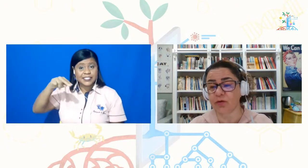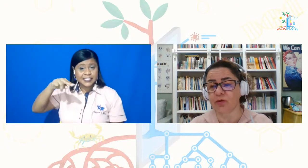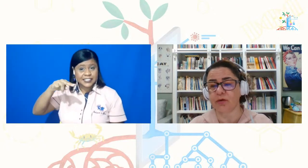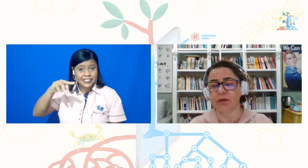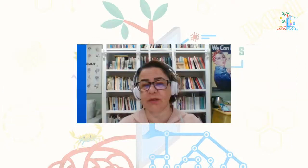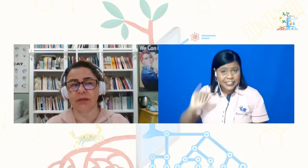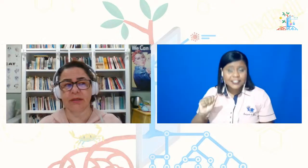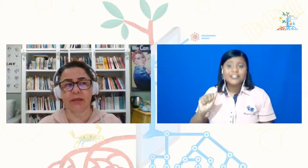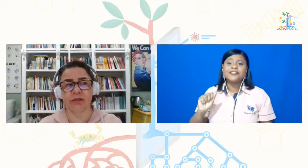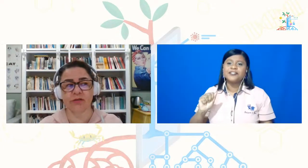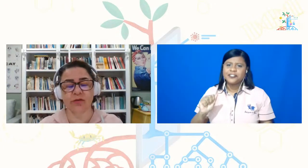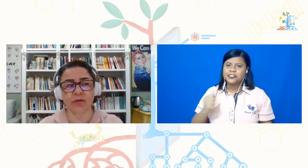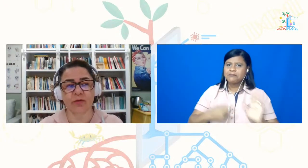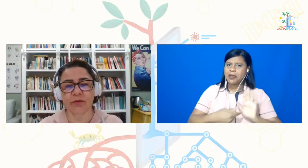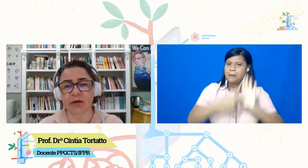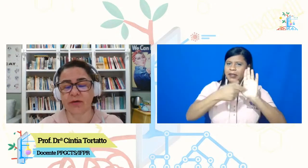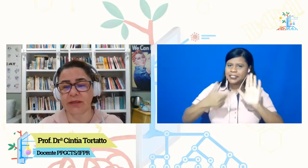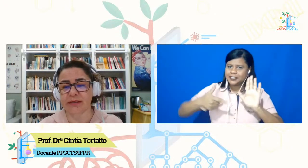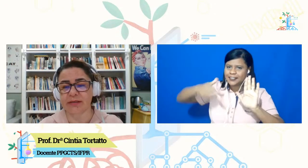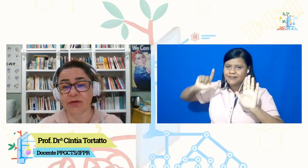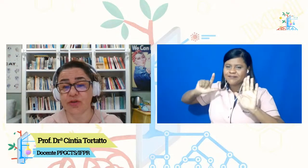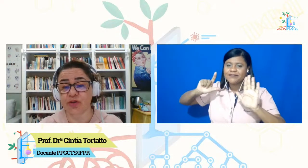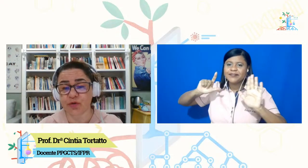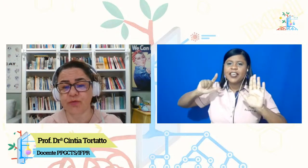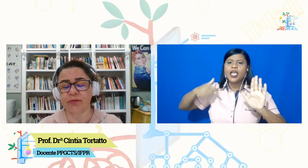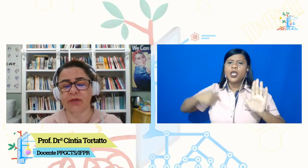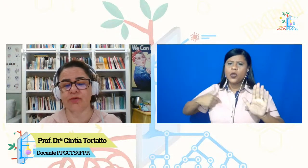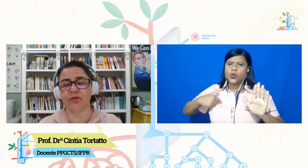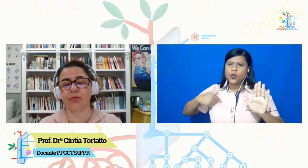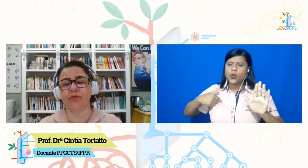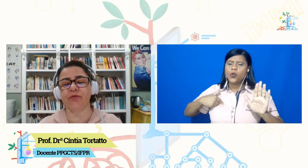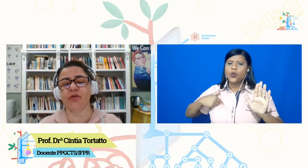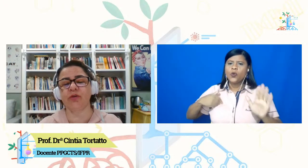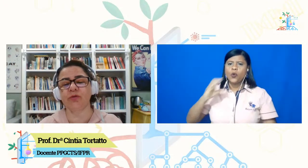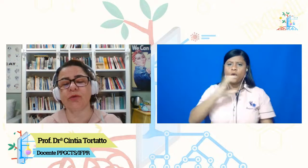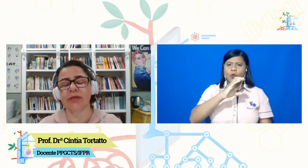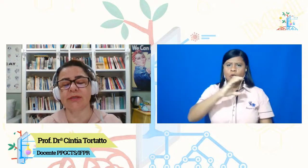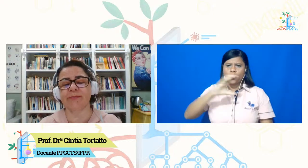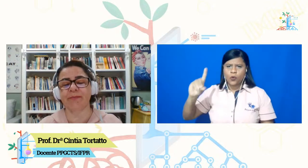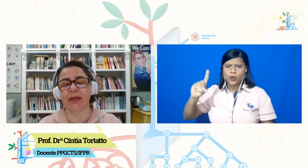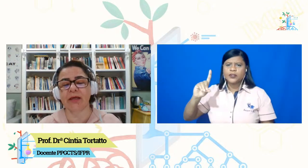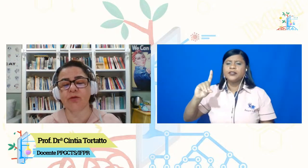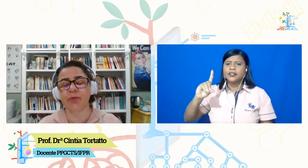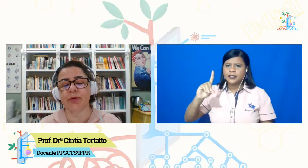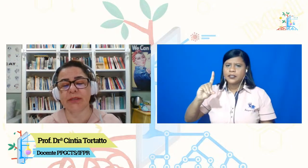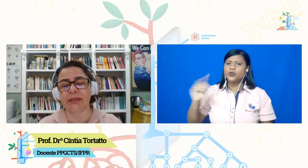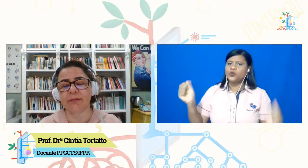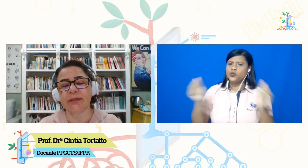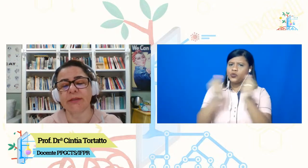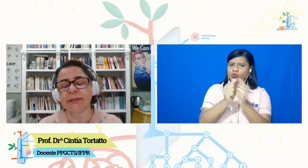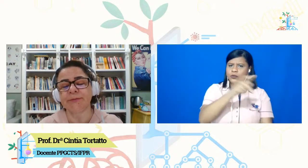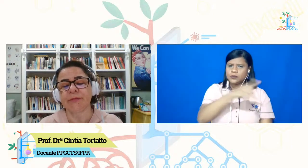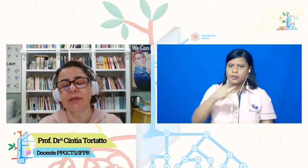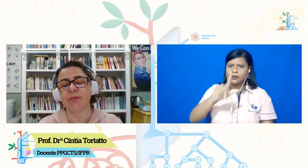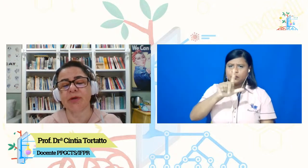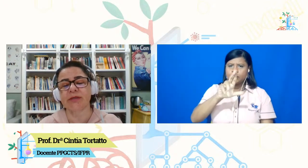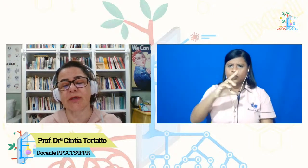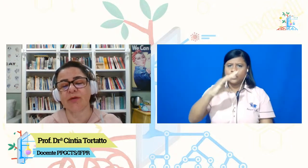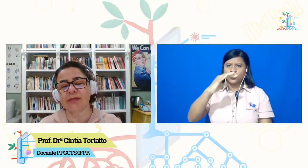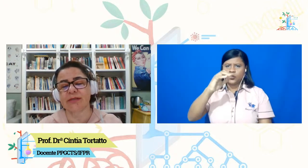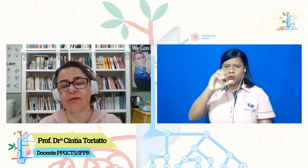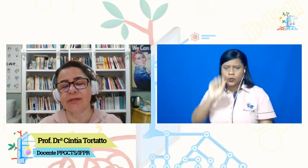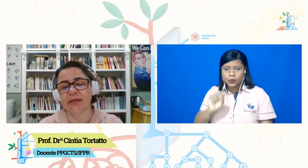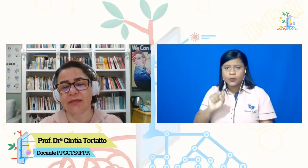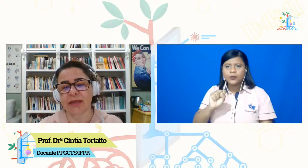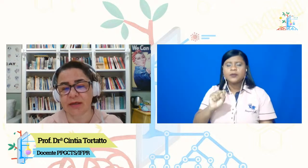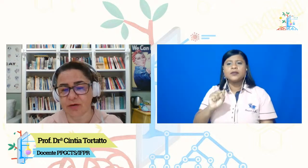apresentou, estou na coordenação adjunta, junto com o professor Lucas, né, do programa de pós